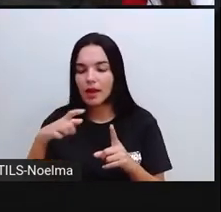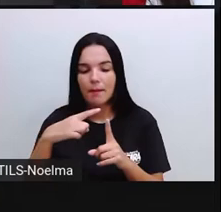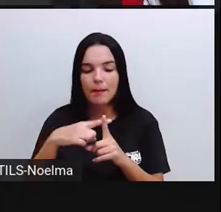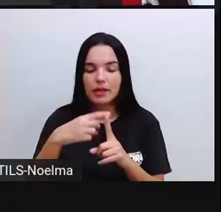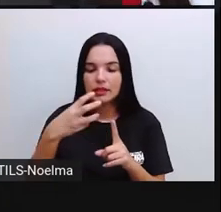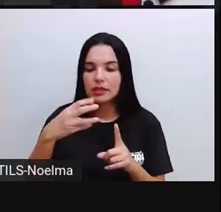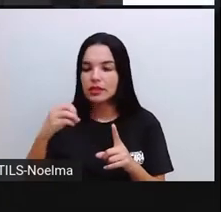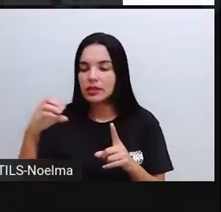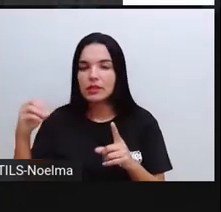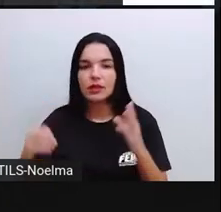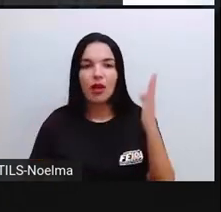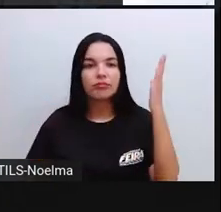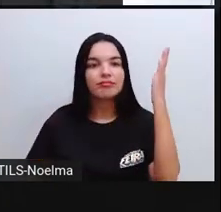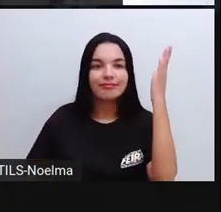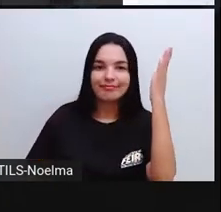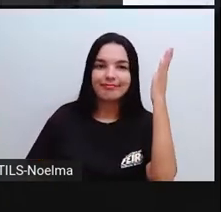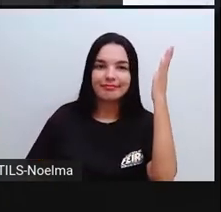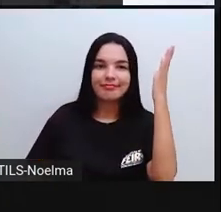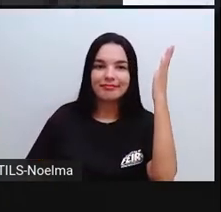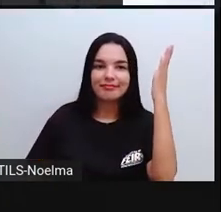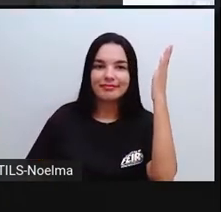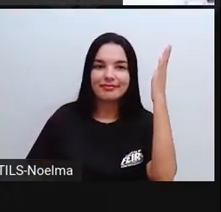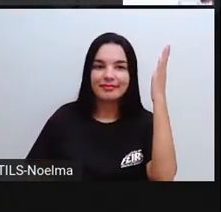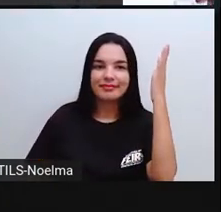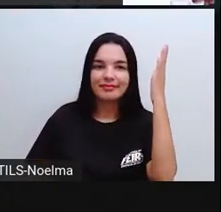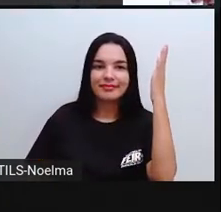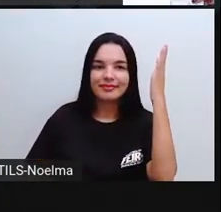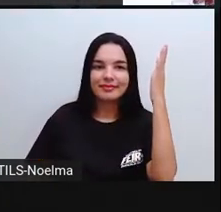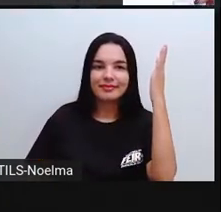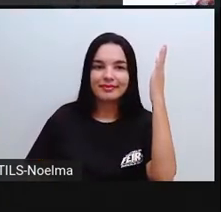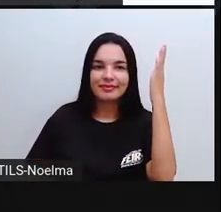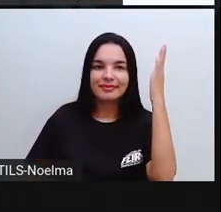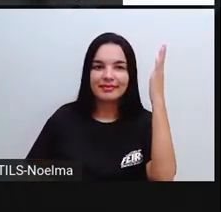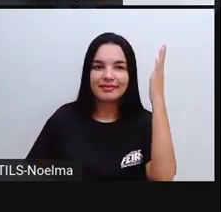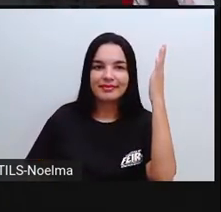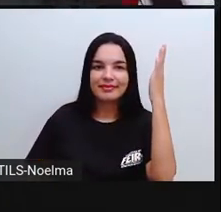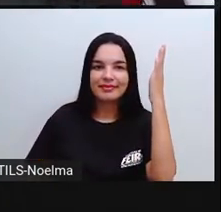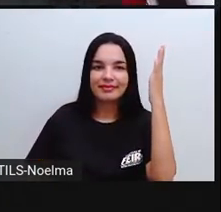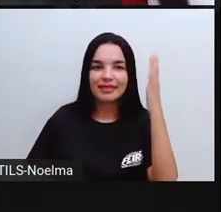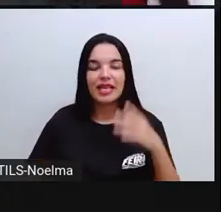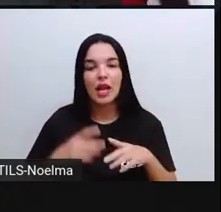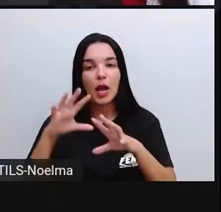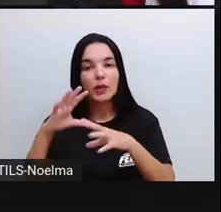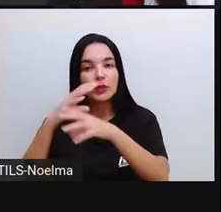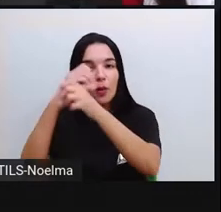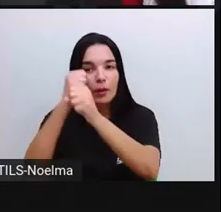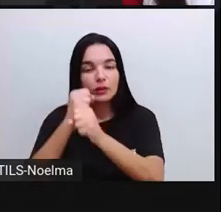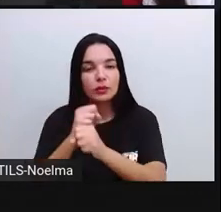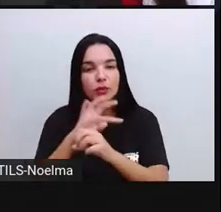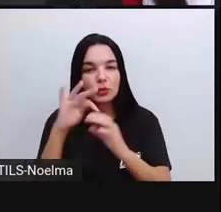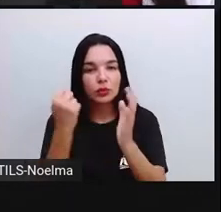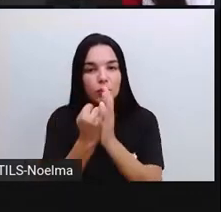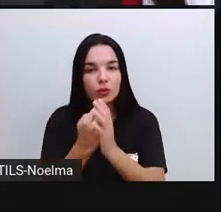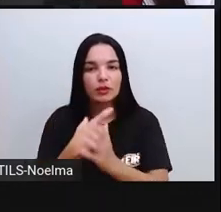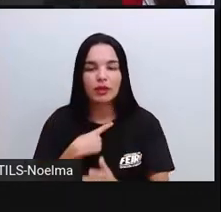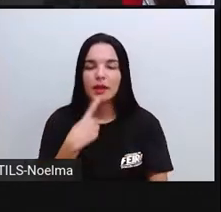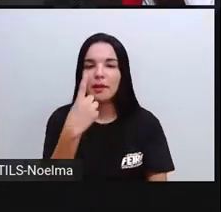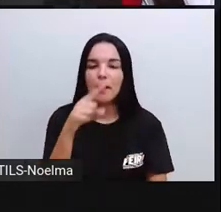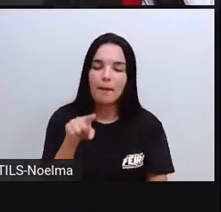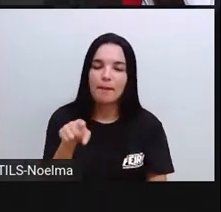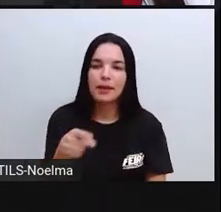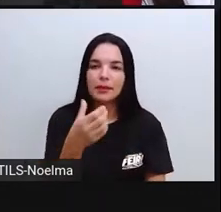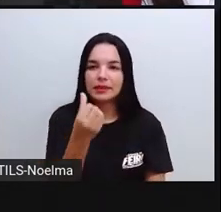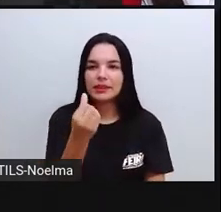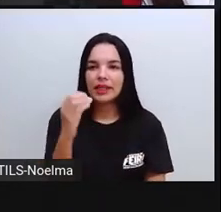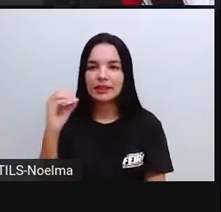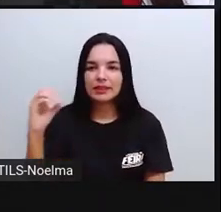se a gente somar e quinhentos mais 500 mais 300 nós queremos quanto aí mil